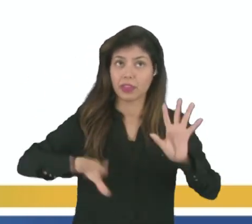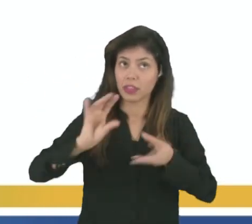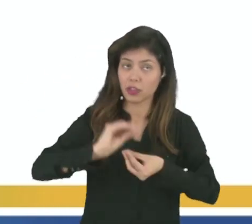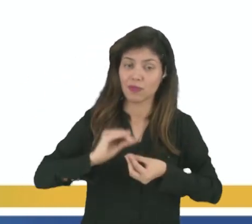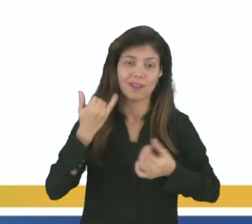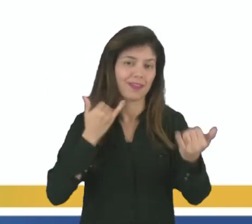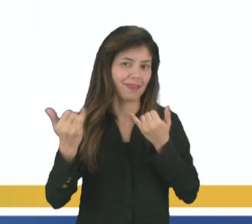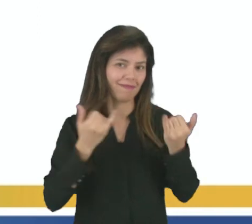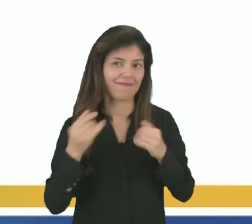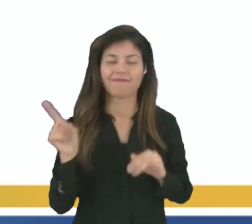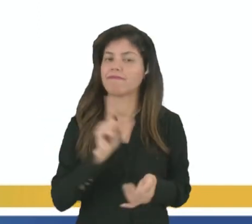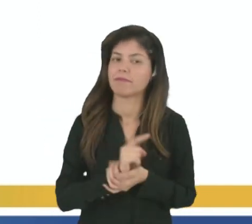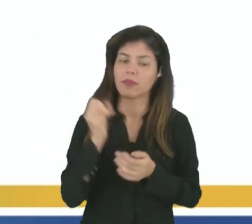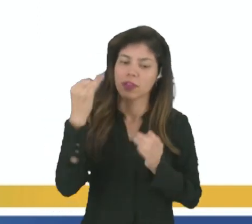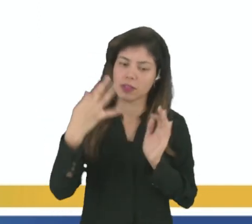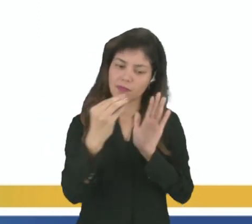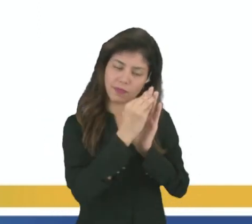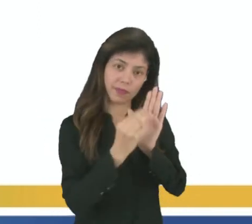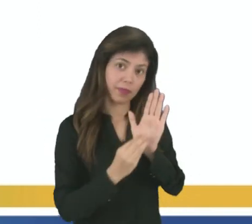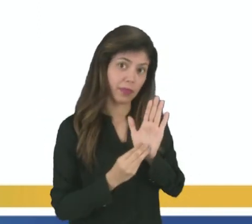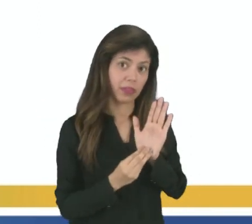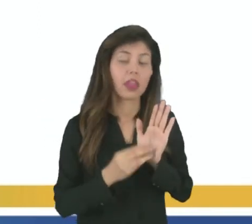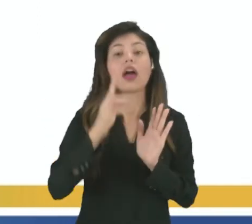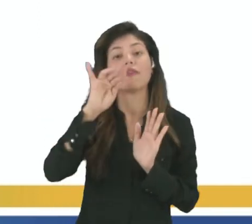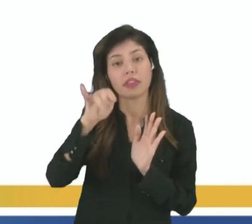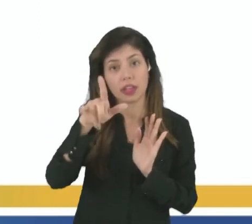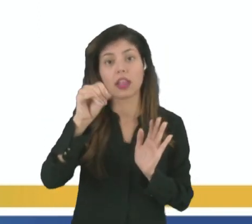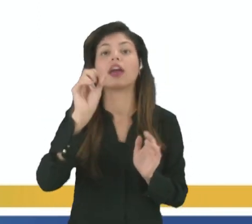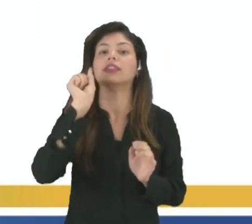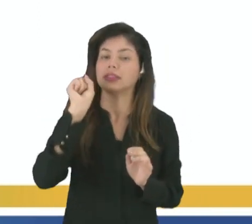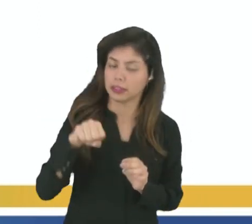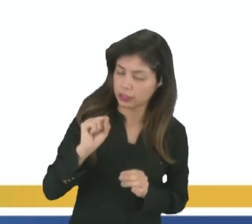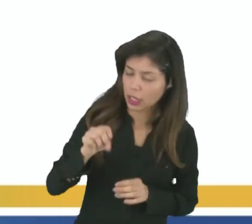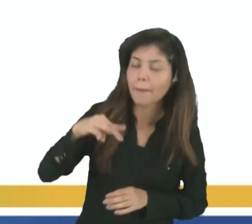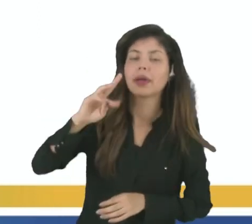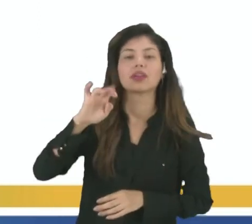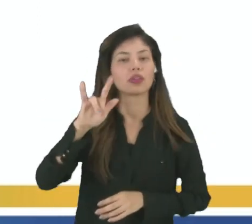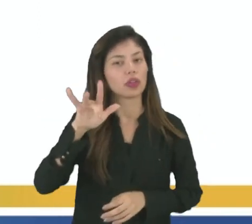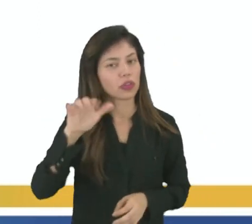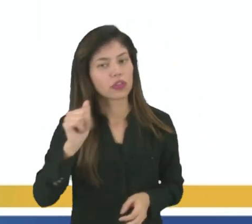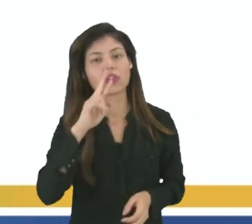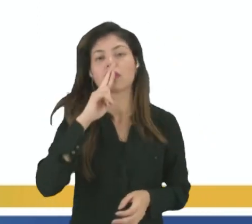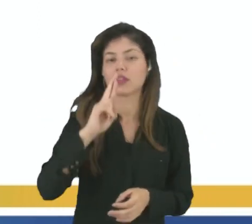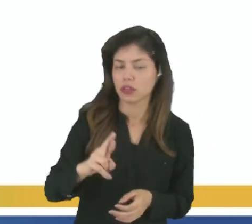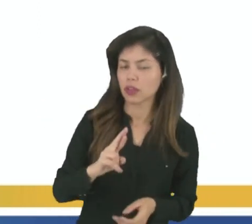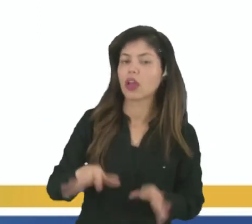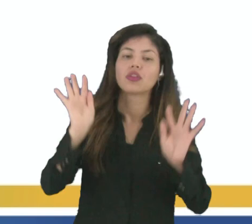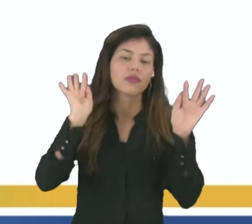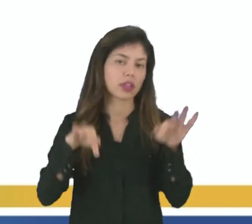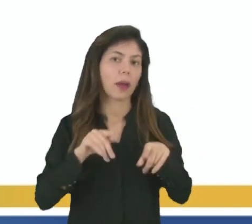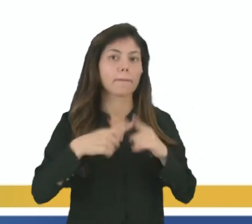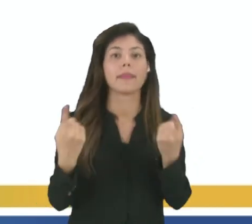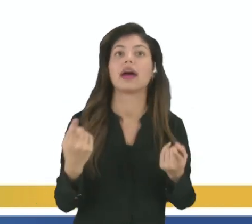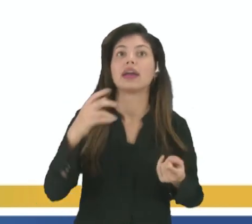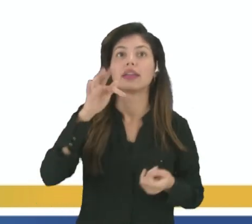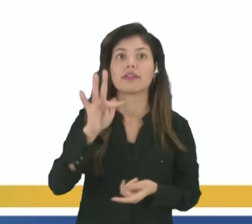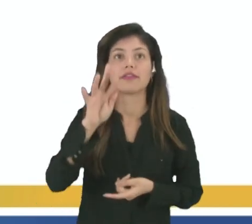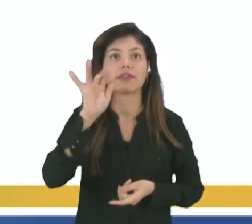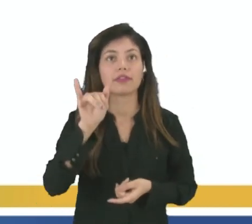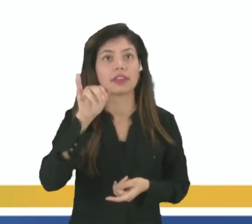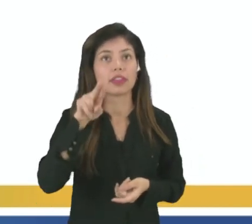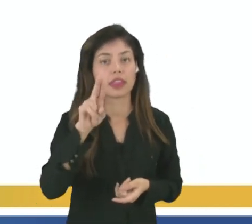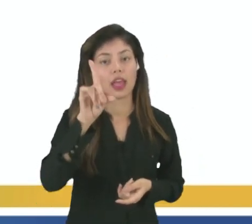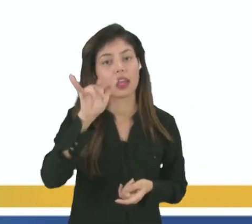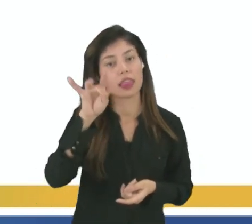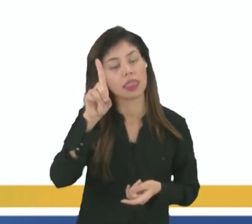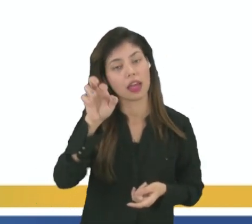indicativo, ele não coloca as finalidades, ele sim coloca a metodologia, os resultados, as conclusões, mas as finalidades,